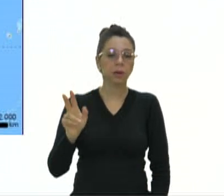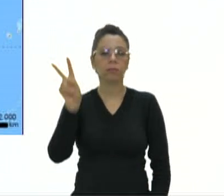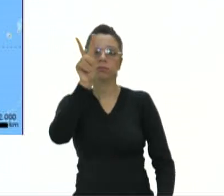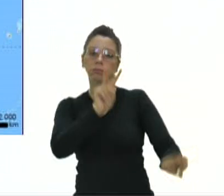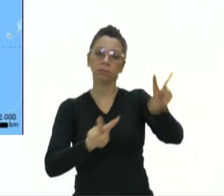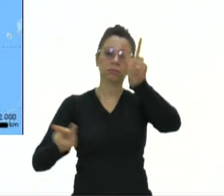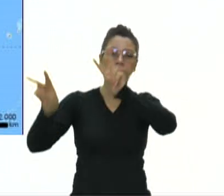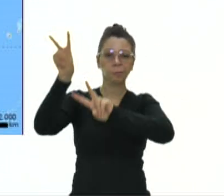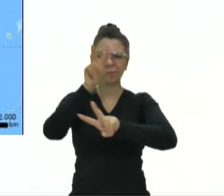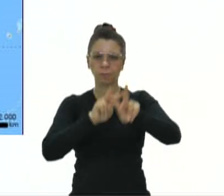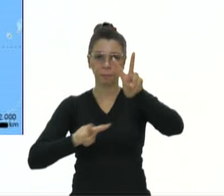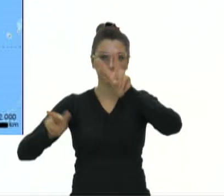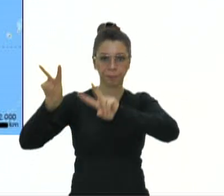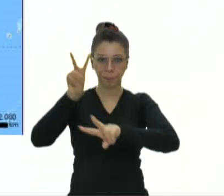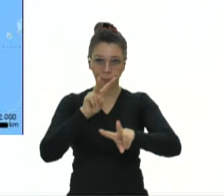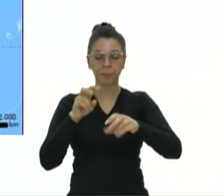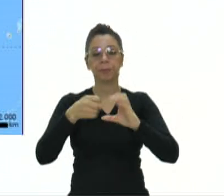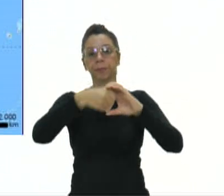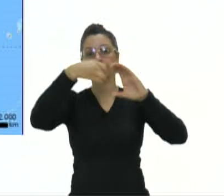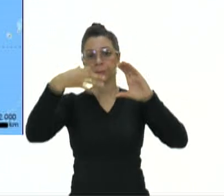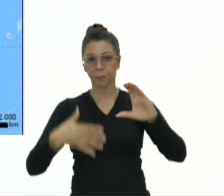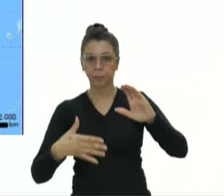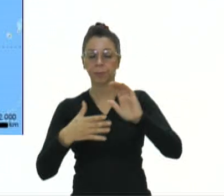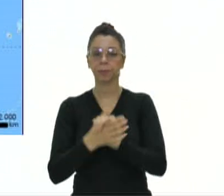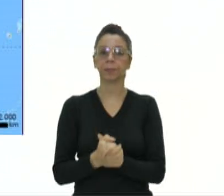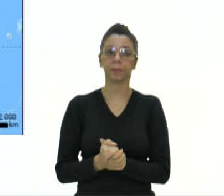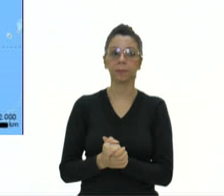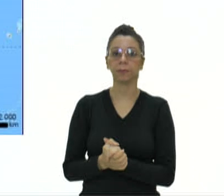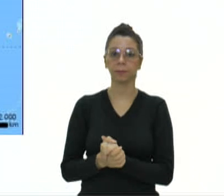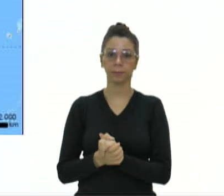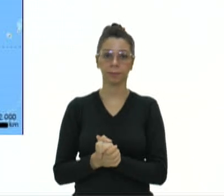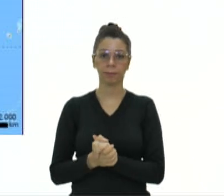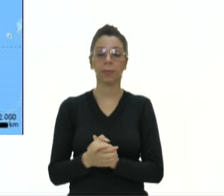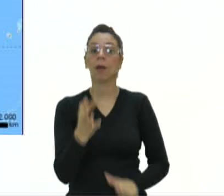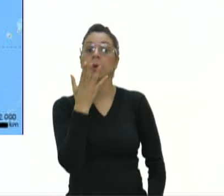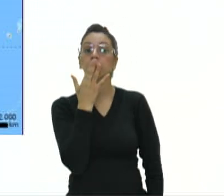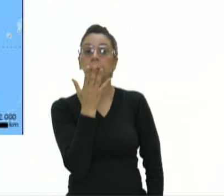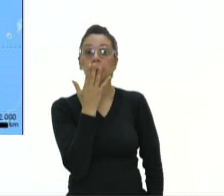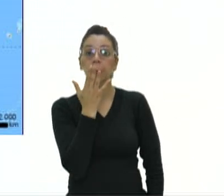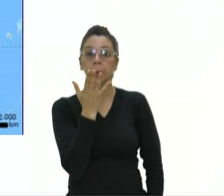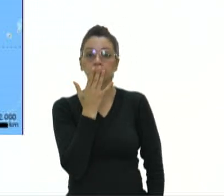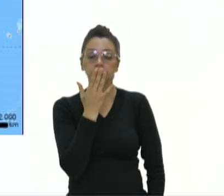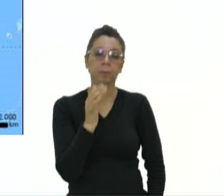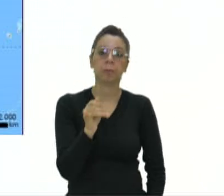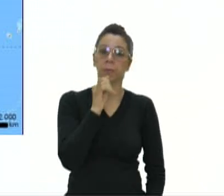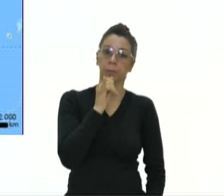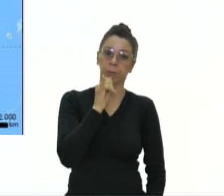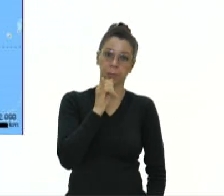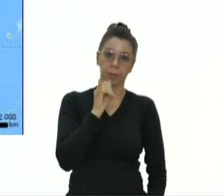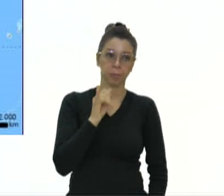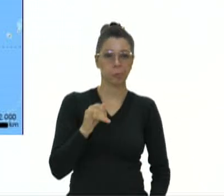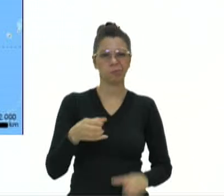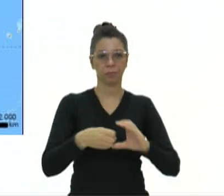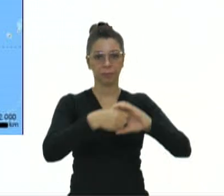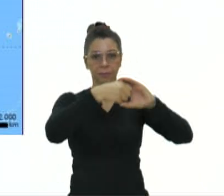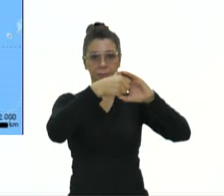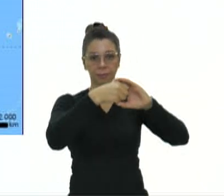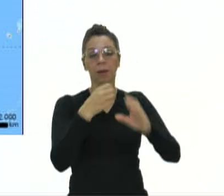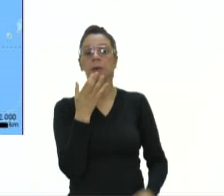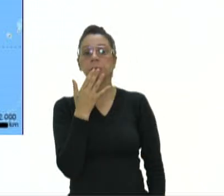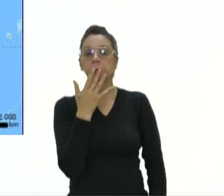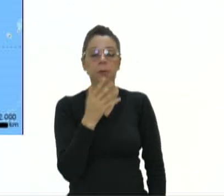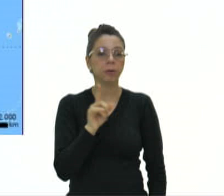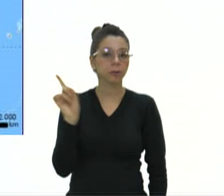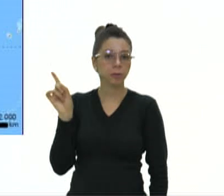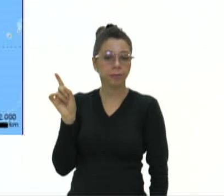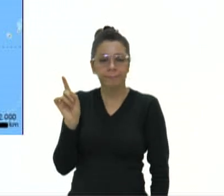você percebe alguma característica, que é a padronização das cores. Então, quando você olha as cores, perceba que